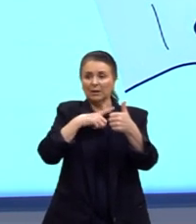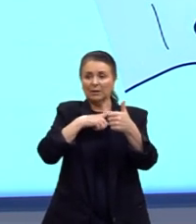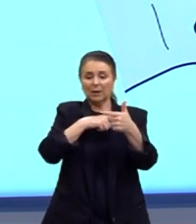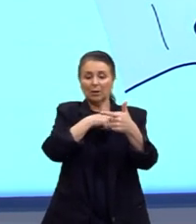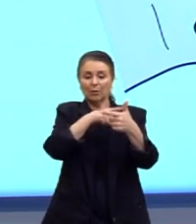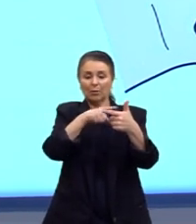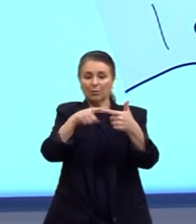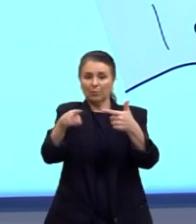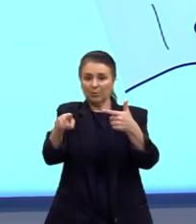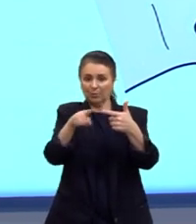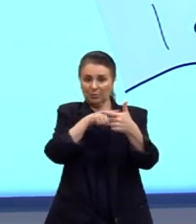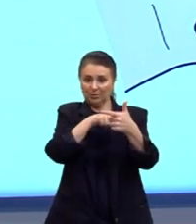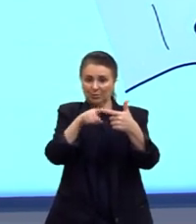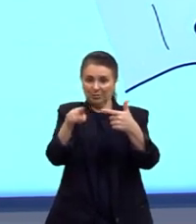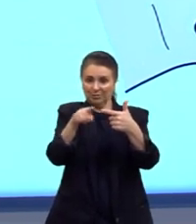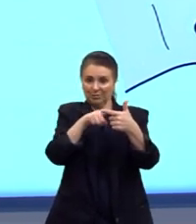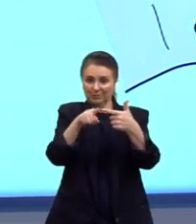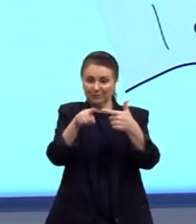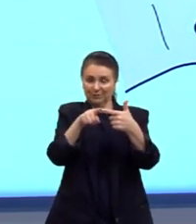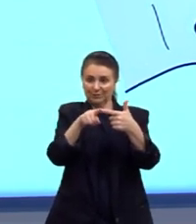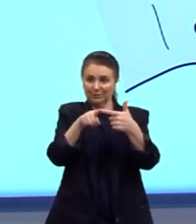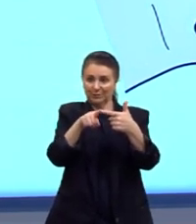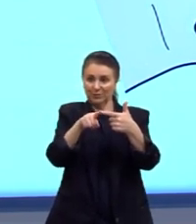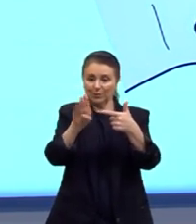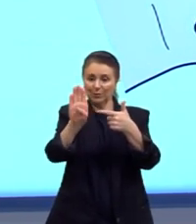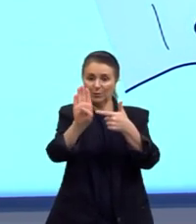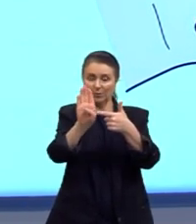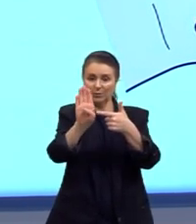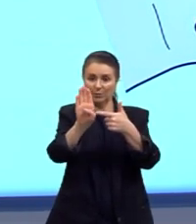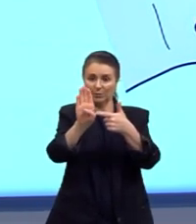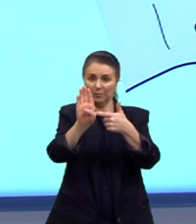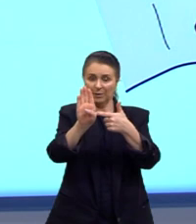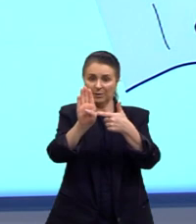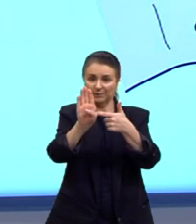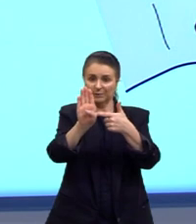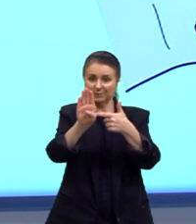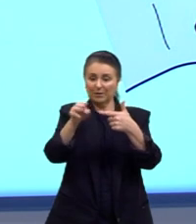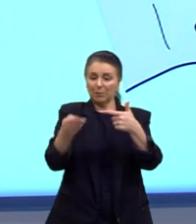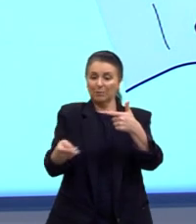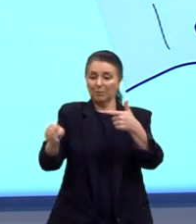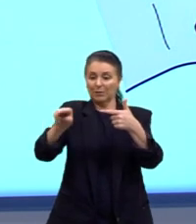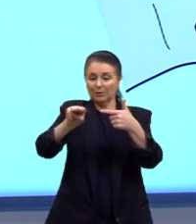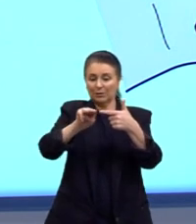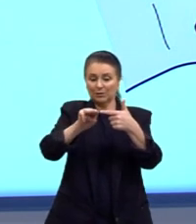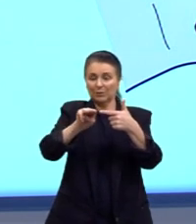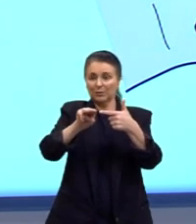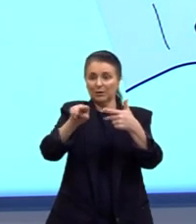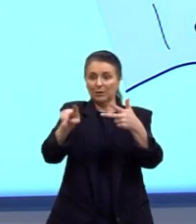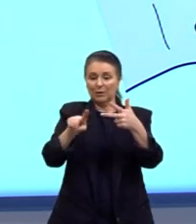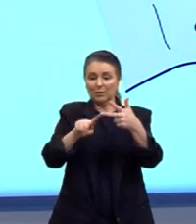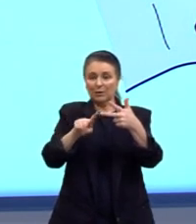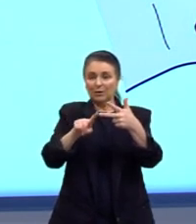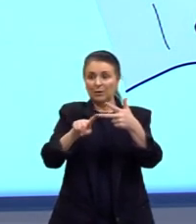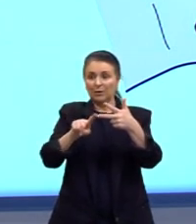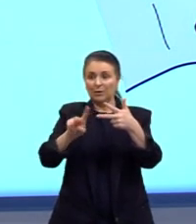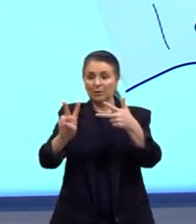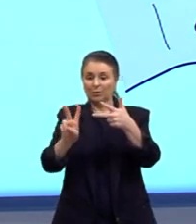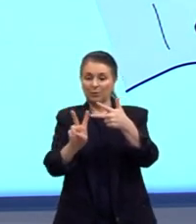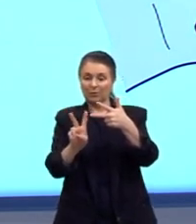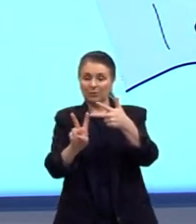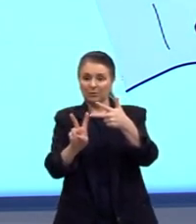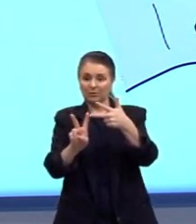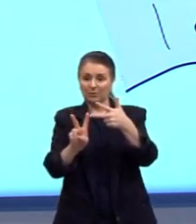então, o indicador vai ser a força magnética e o V vai ser a